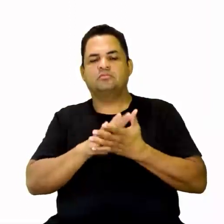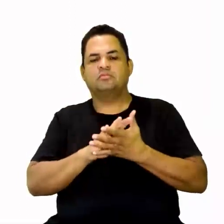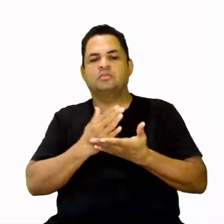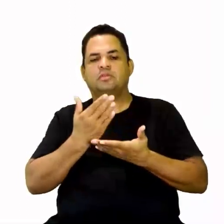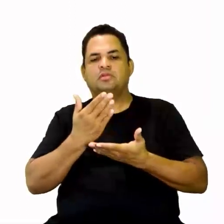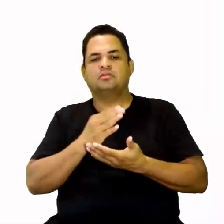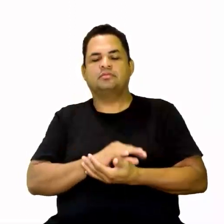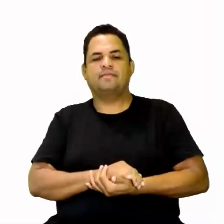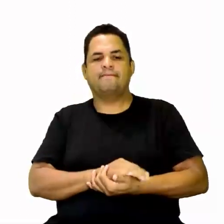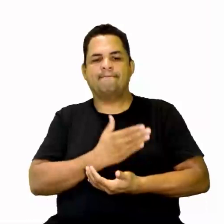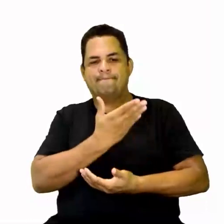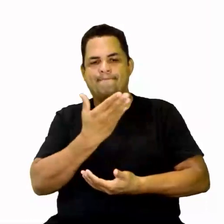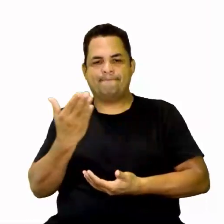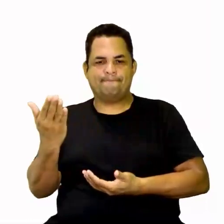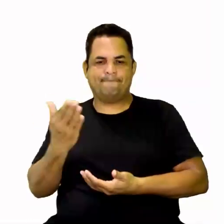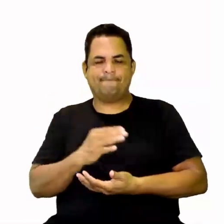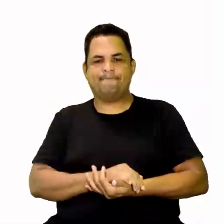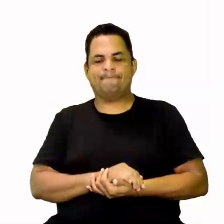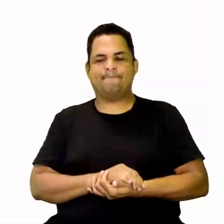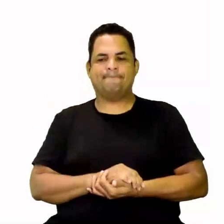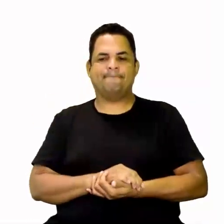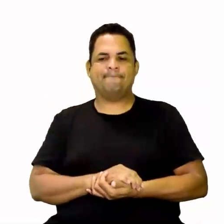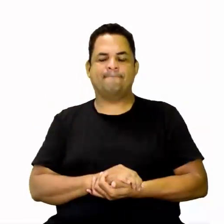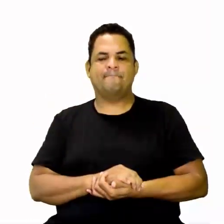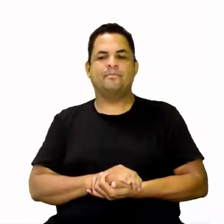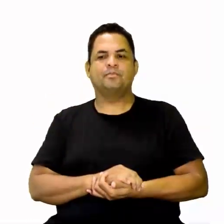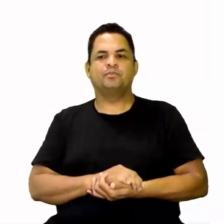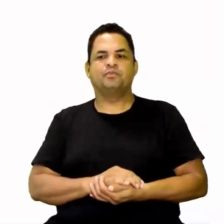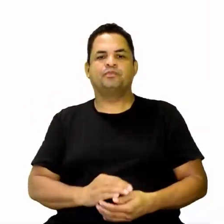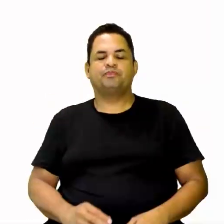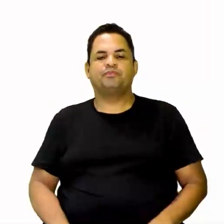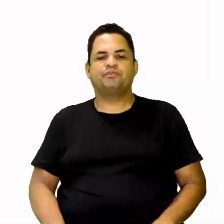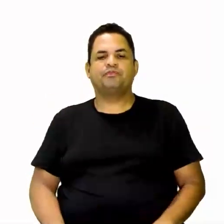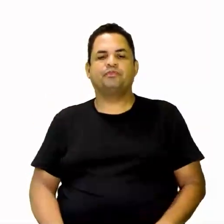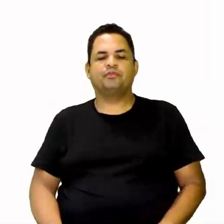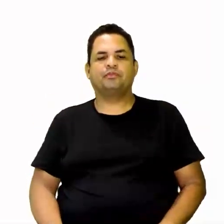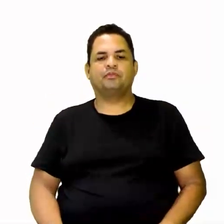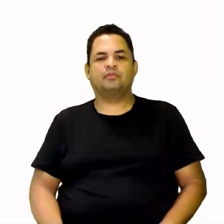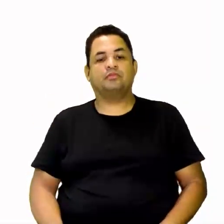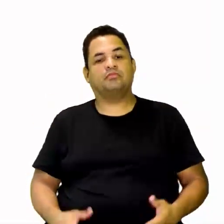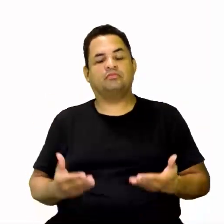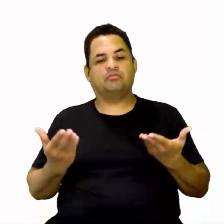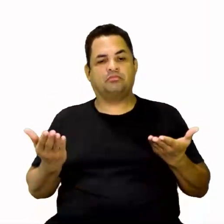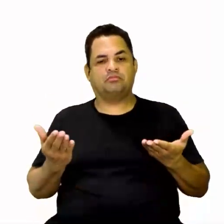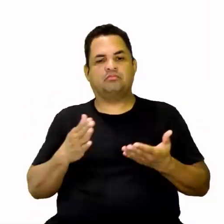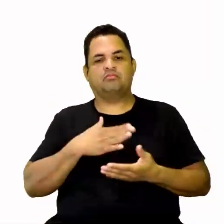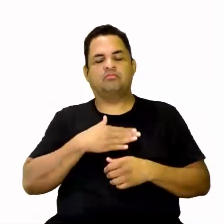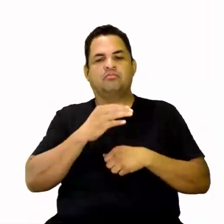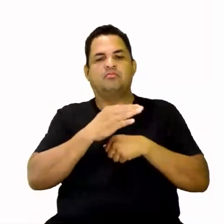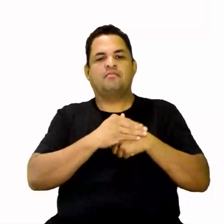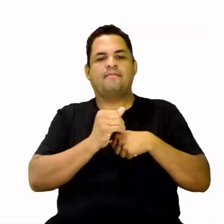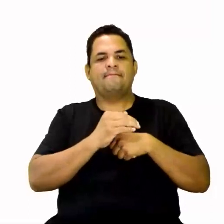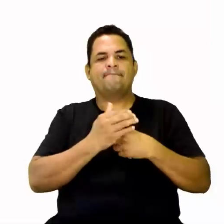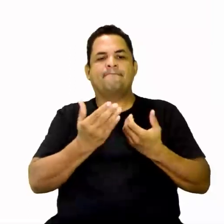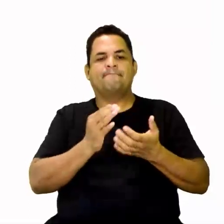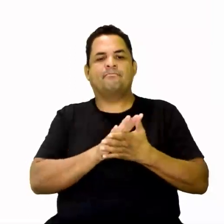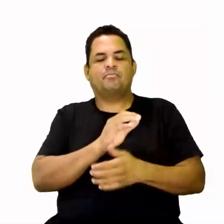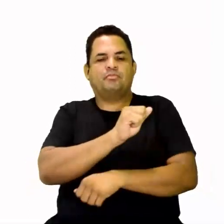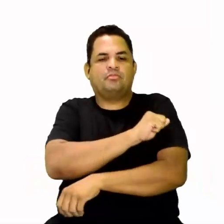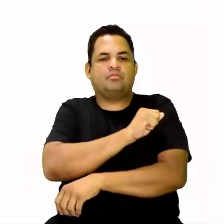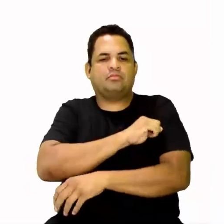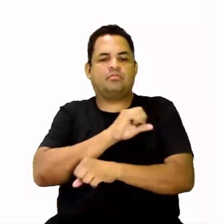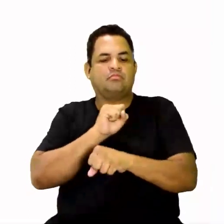de hidrogênio, CO2, 1 de carbono, 2 de oxigênio. Então, sendo assim, meu caro aluno, esperamos que